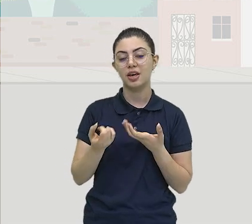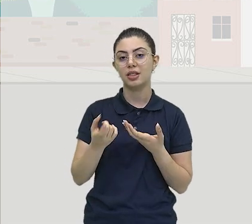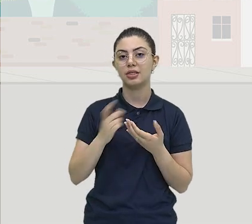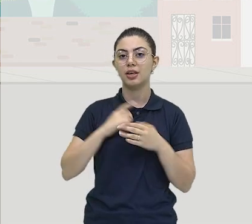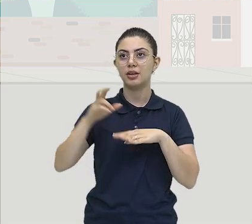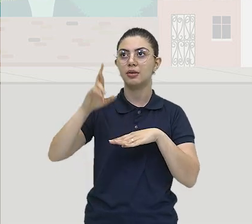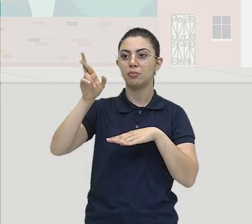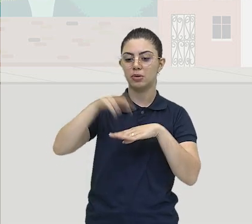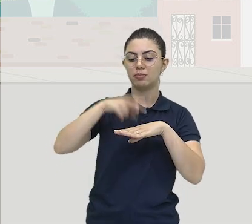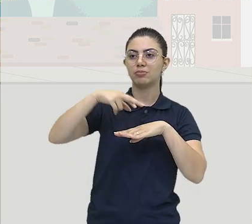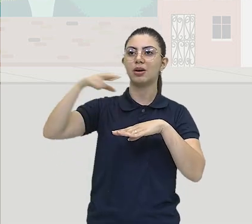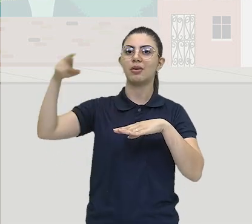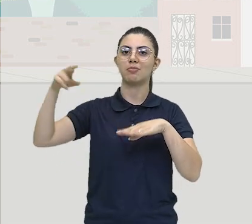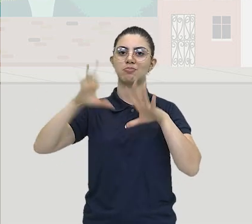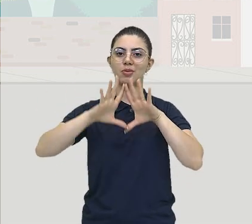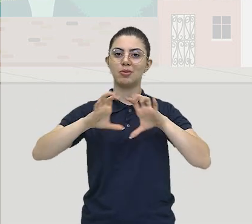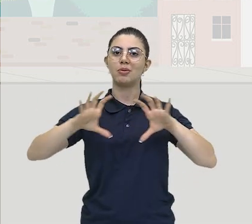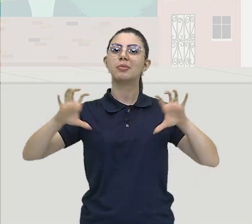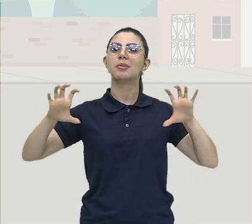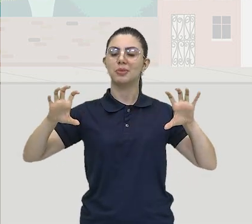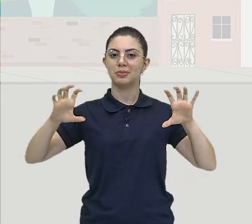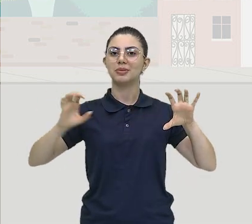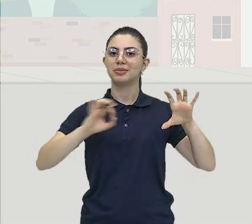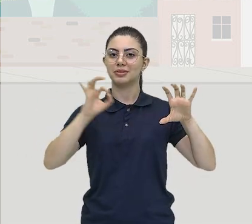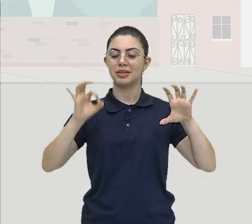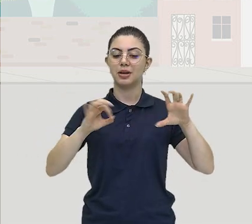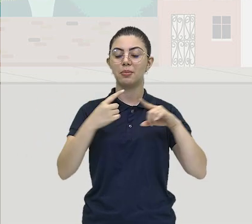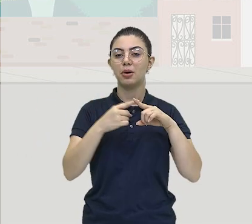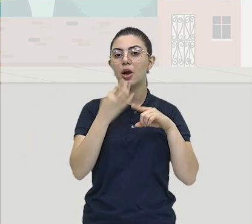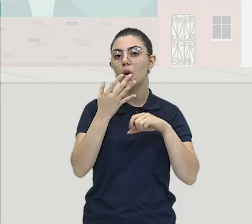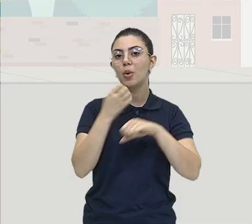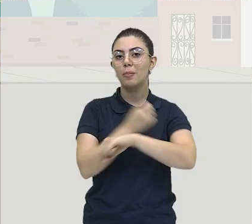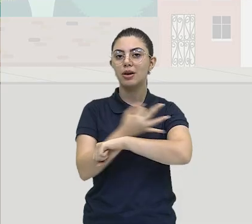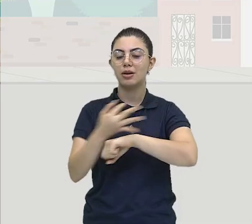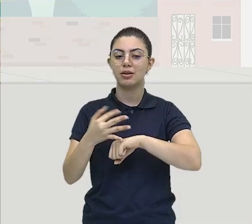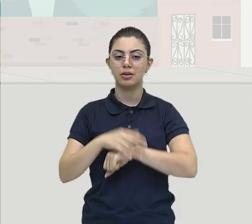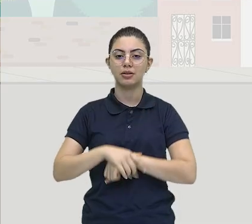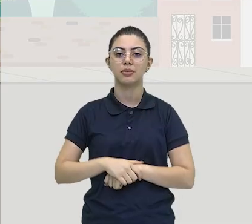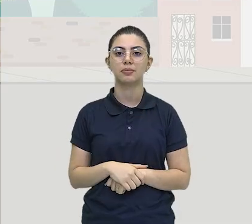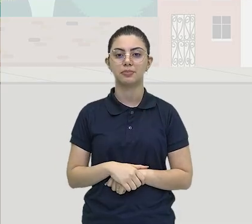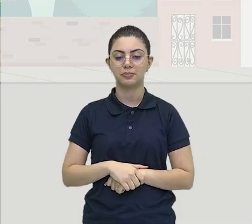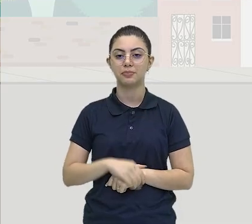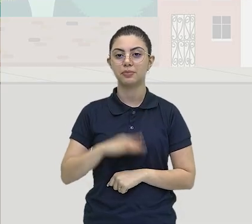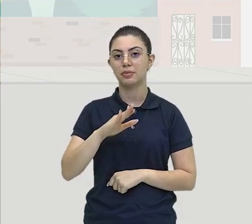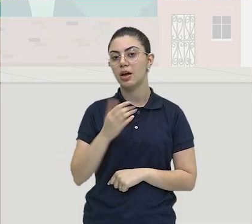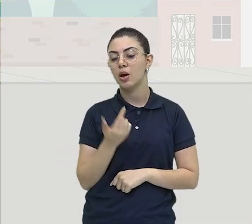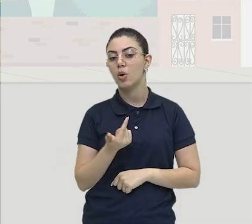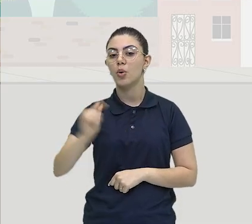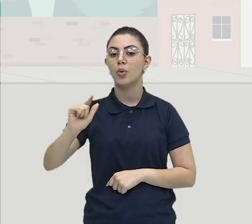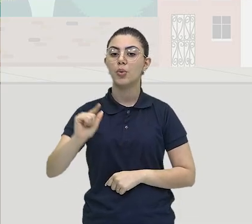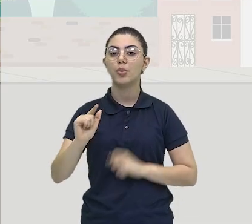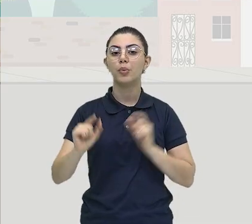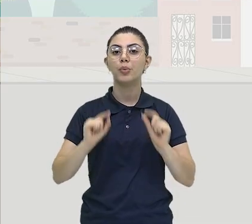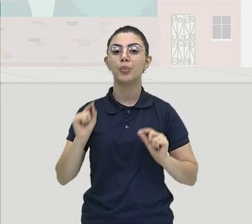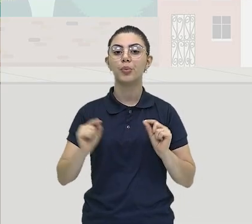para a atmosfera devido à presença das nuvens brancas. Na sequência, a gente verifica